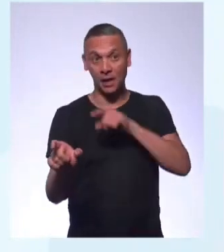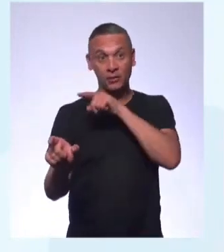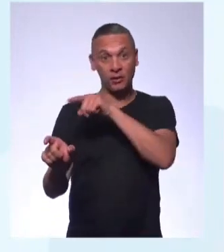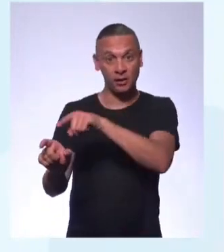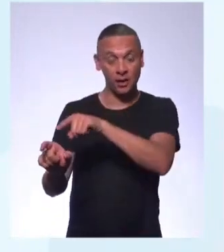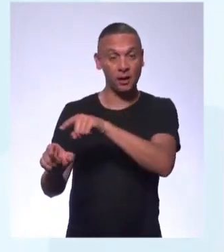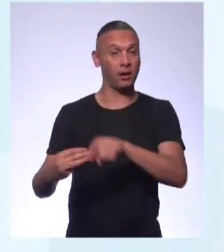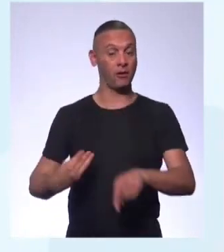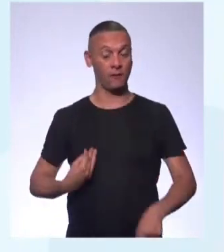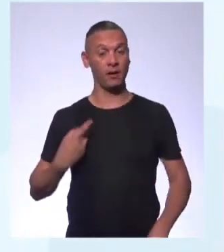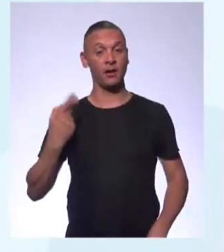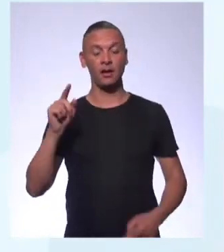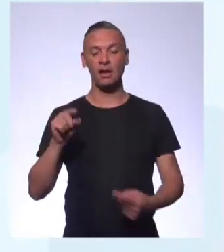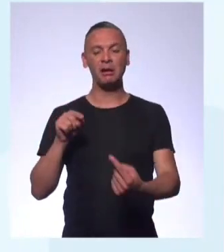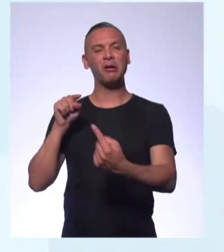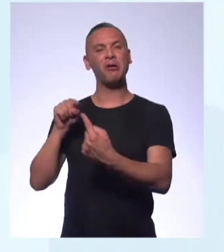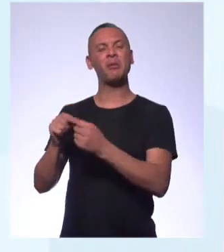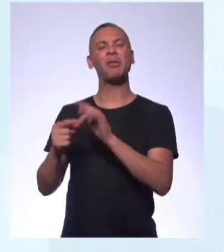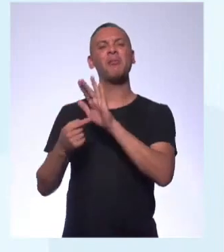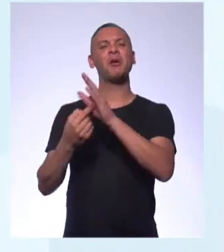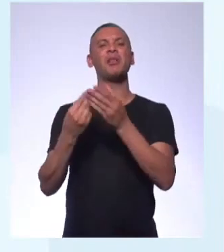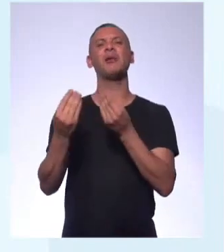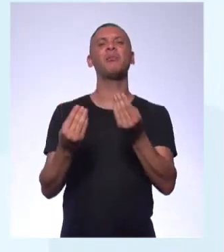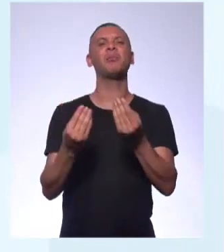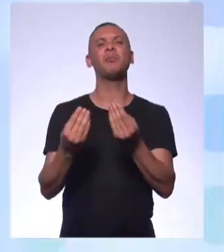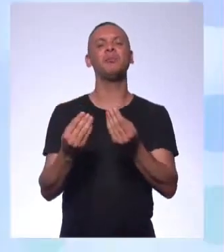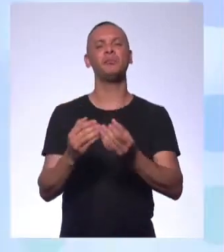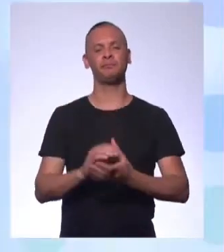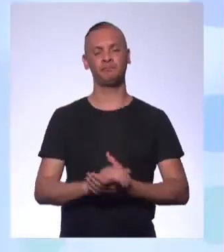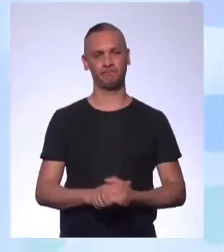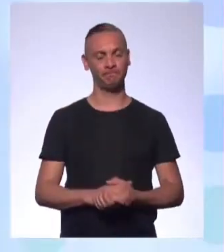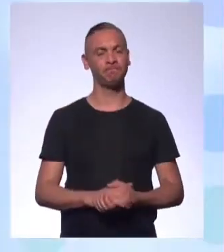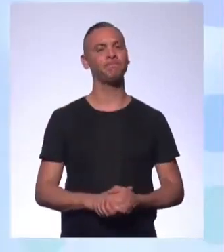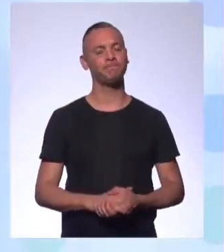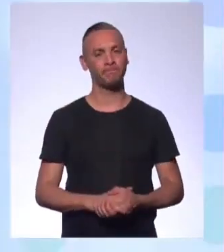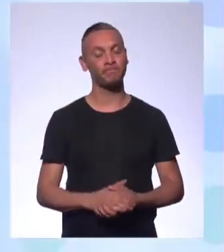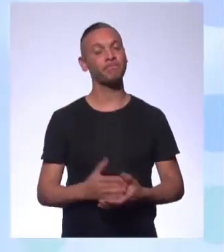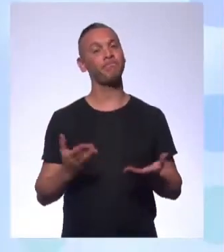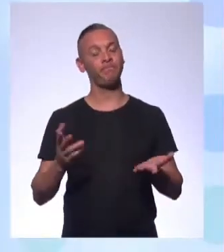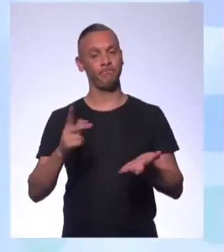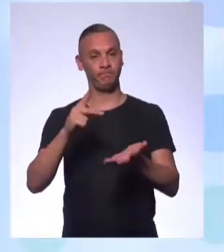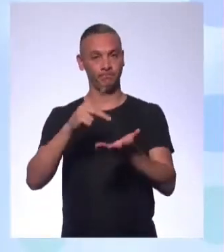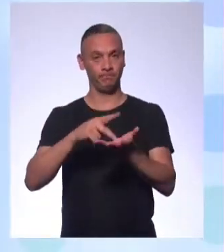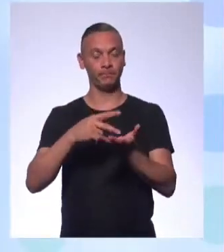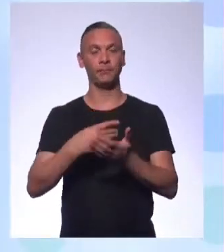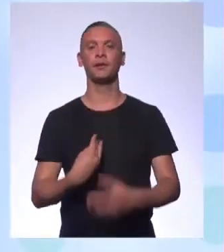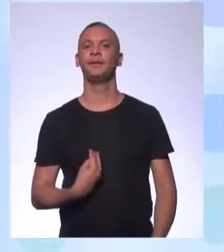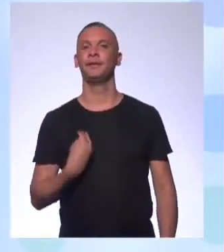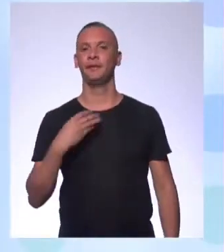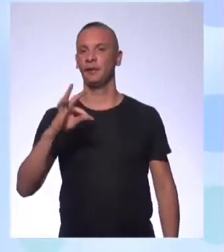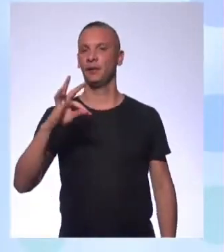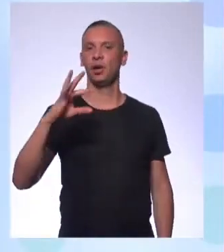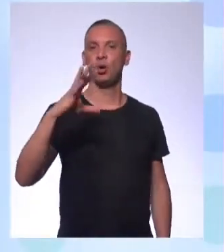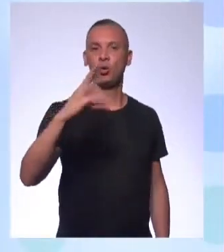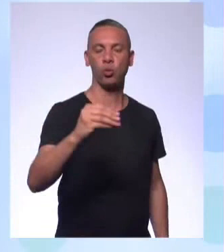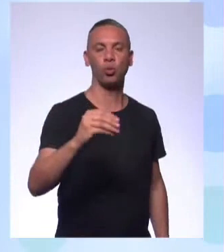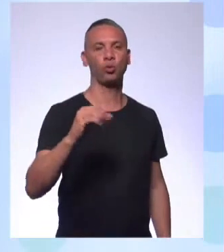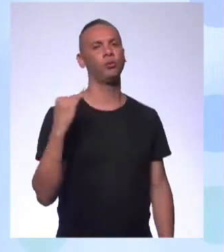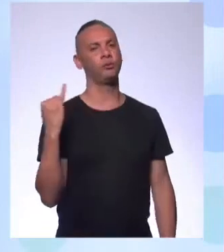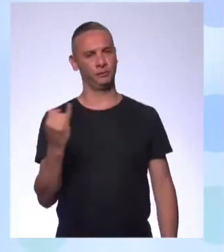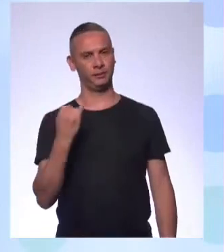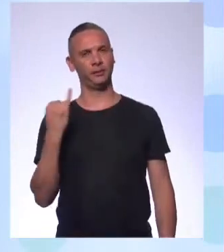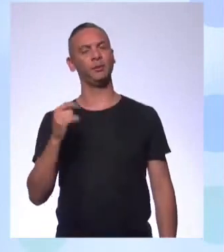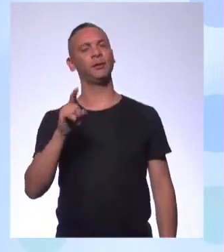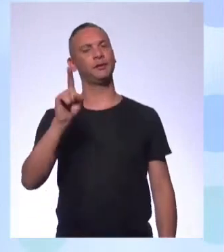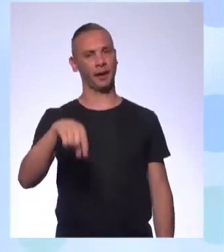de Cazuza. Então, é assim, volta para mim, por favor. Olha aqui. É claro que toda vida é importante, a vida é rara no